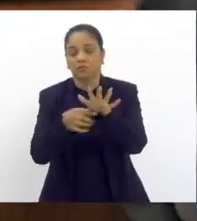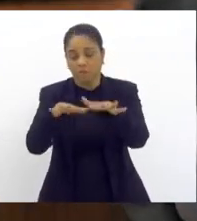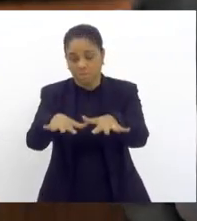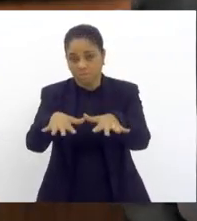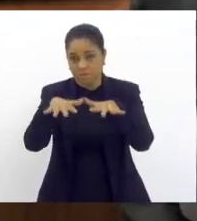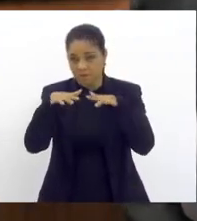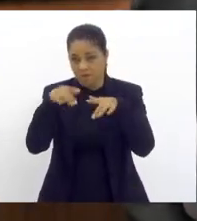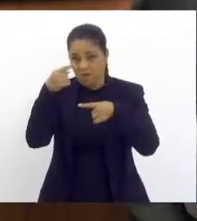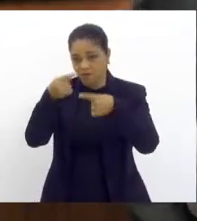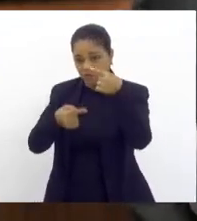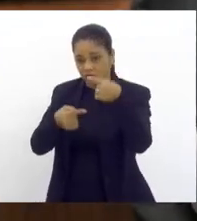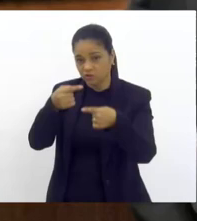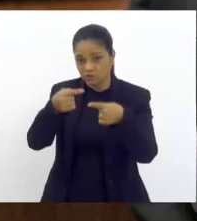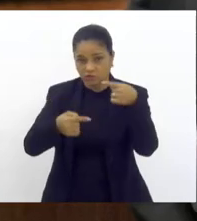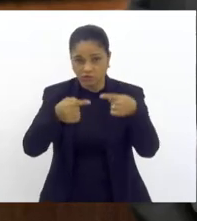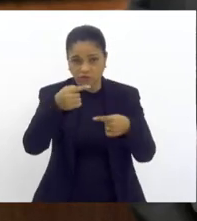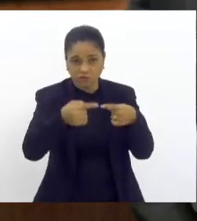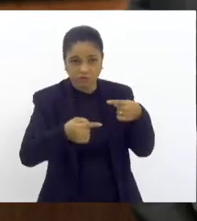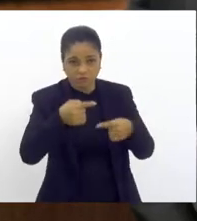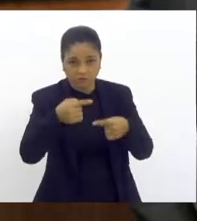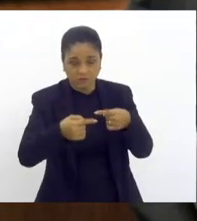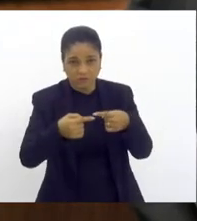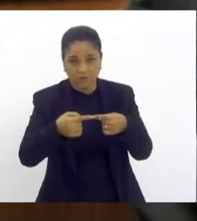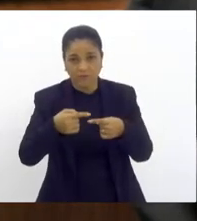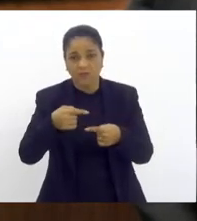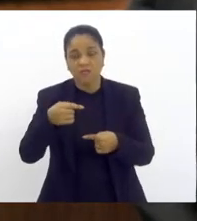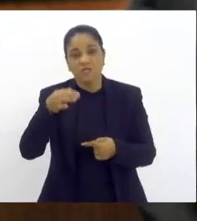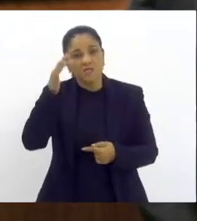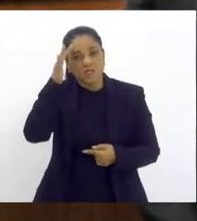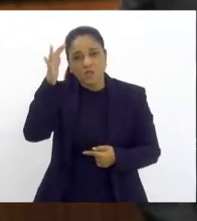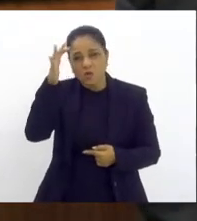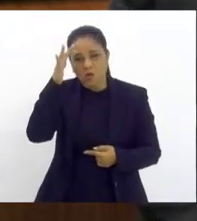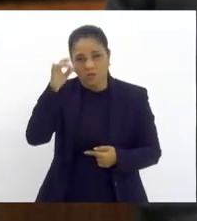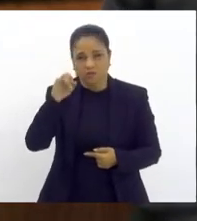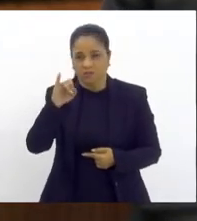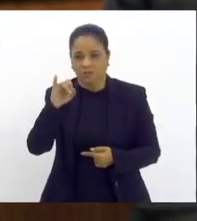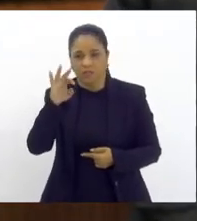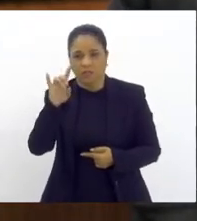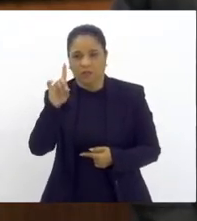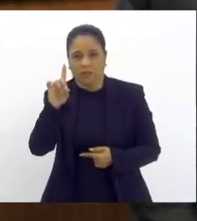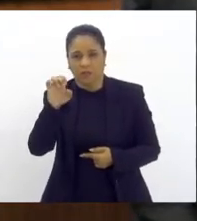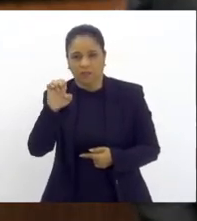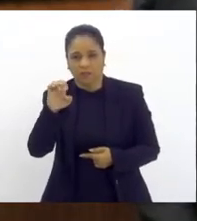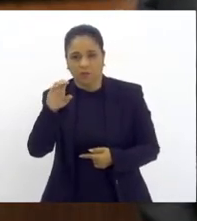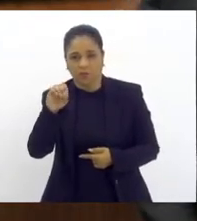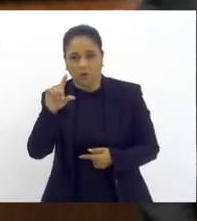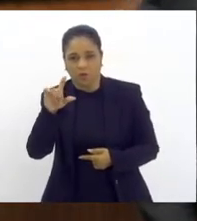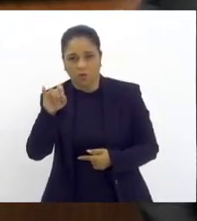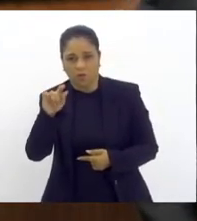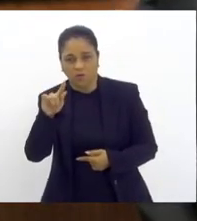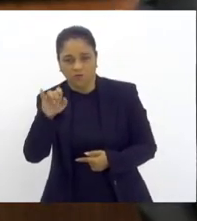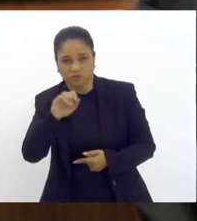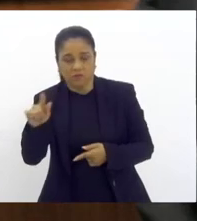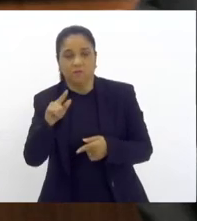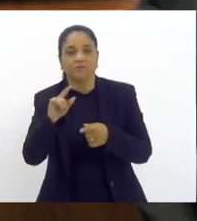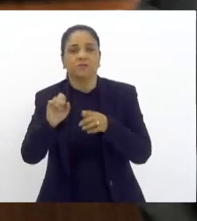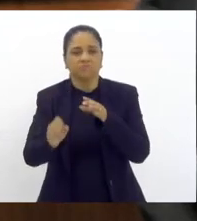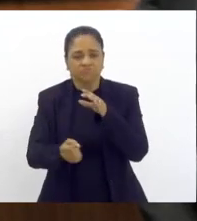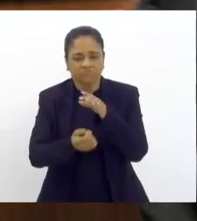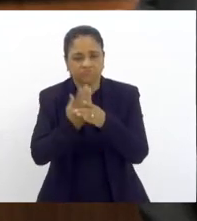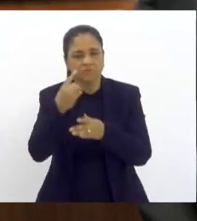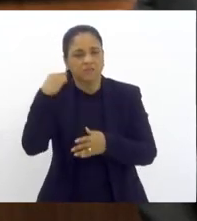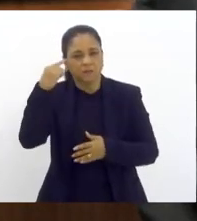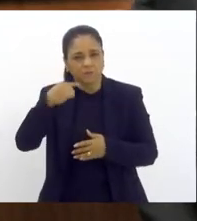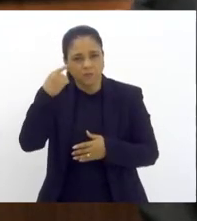uma discussão ideológica pura e simples, porque o projeto original, que certamente foi iniciativa de um deputado